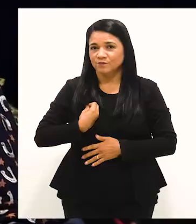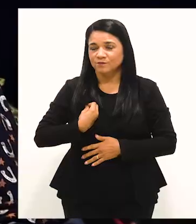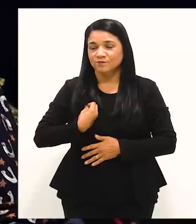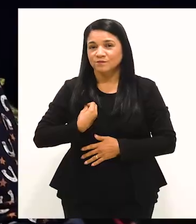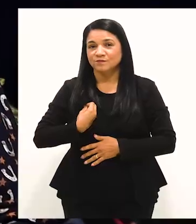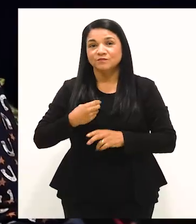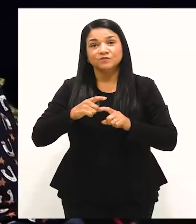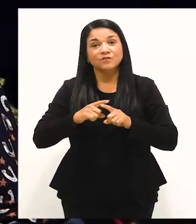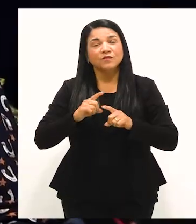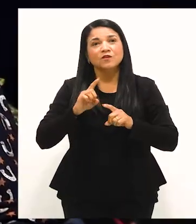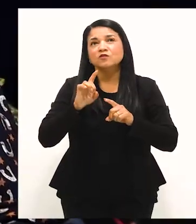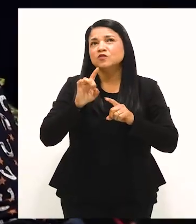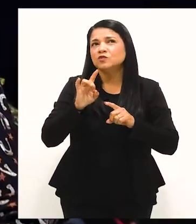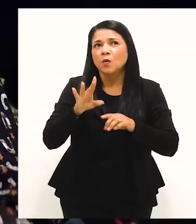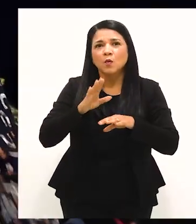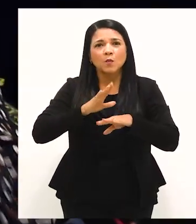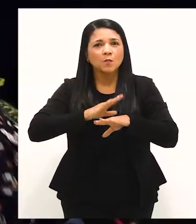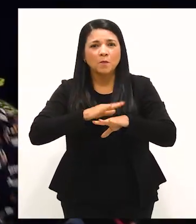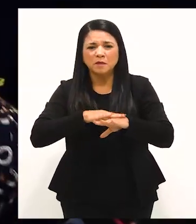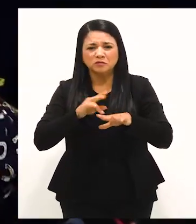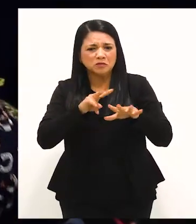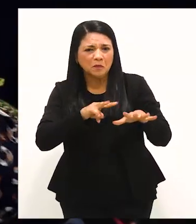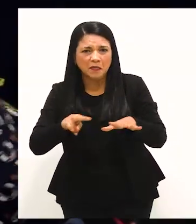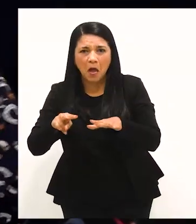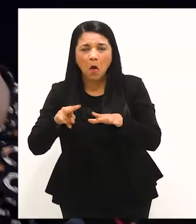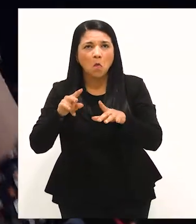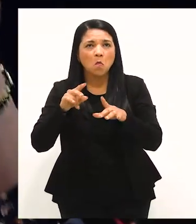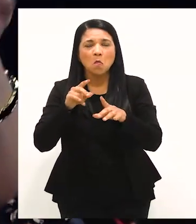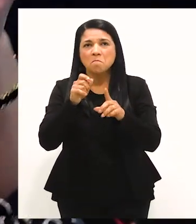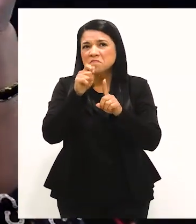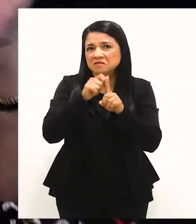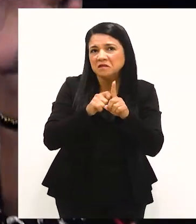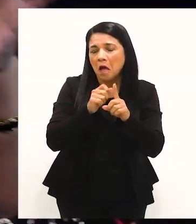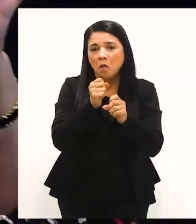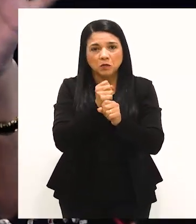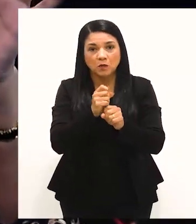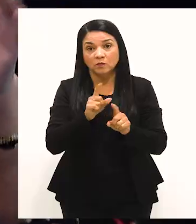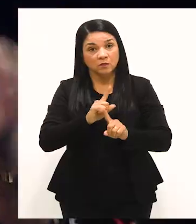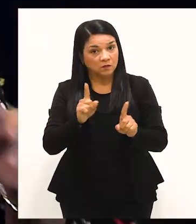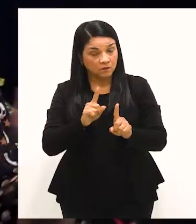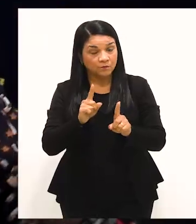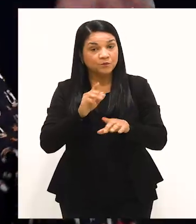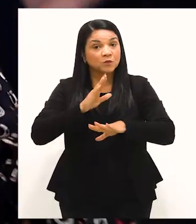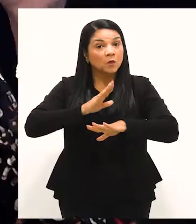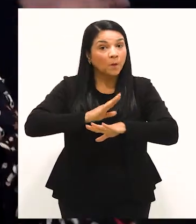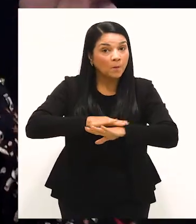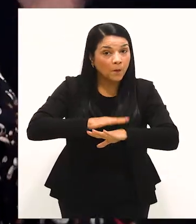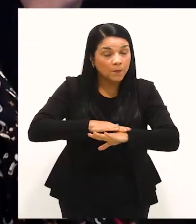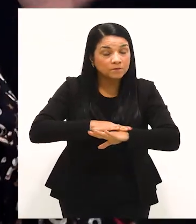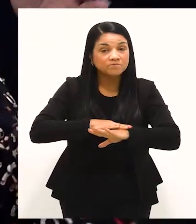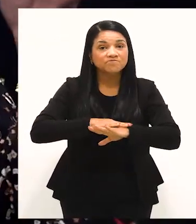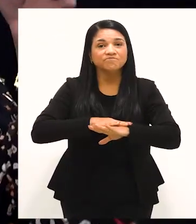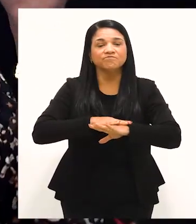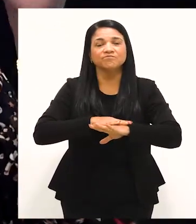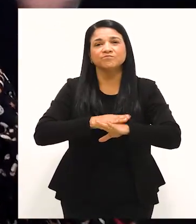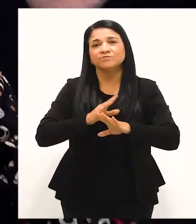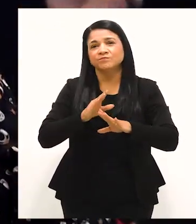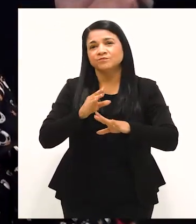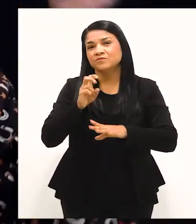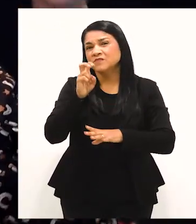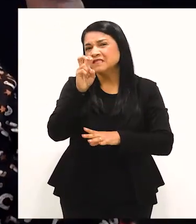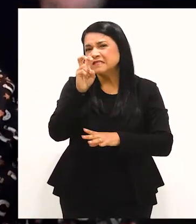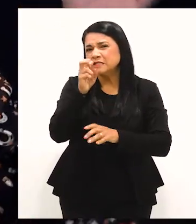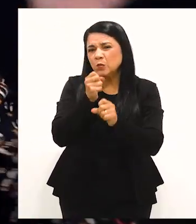Muito. Não é um momento semanal, mensal, anual, não. É um momento que está acontecendo de